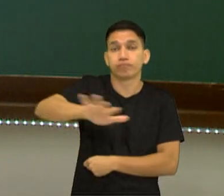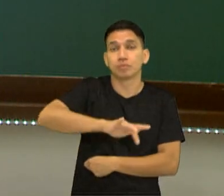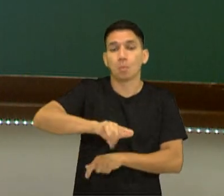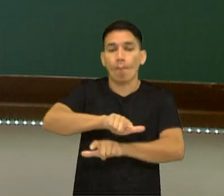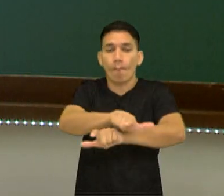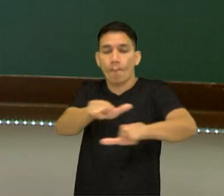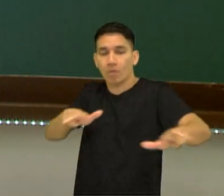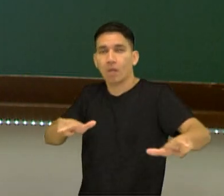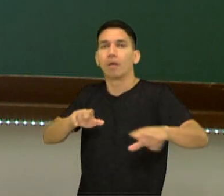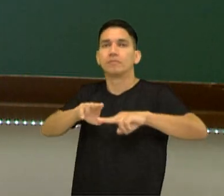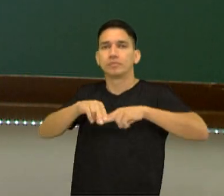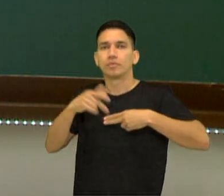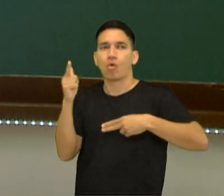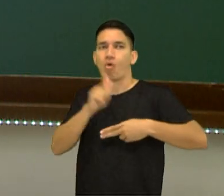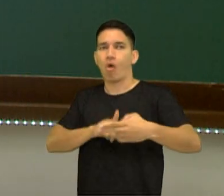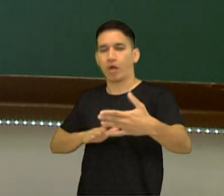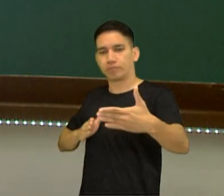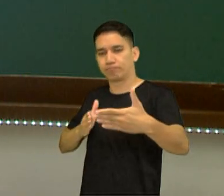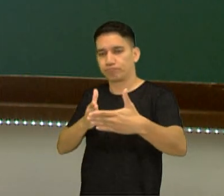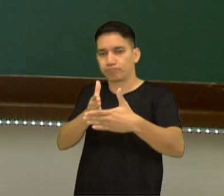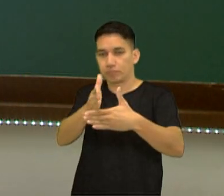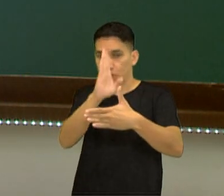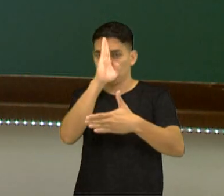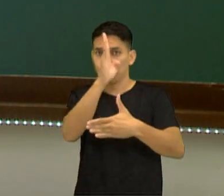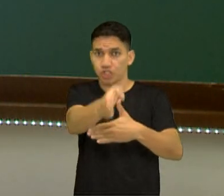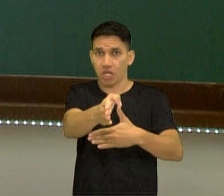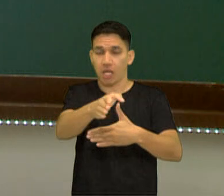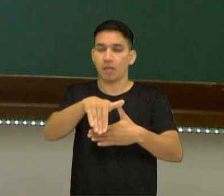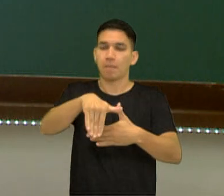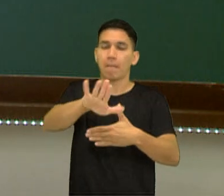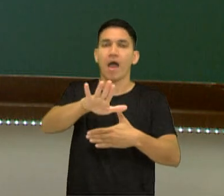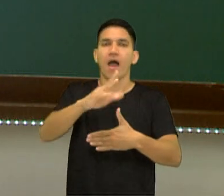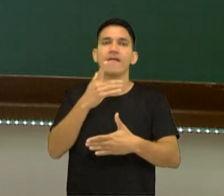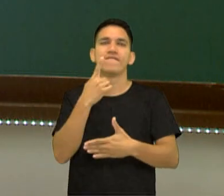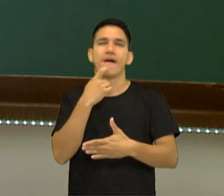direto e marcou o ponto aqui mais vermelho no desenho.